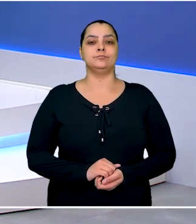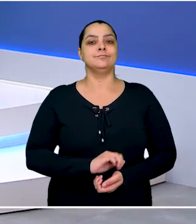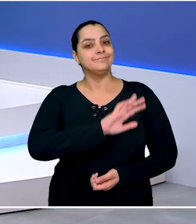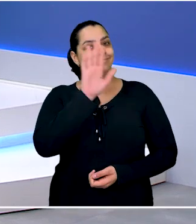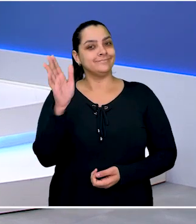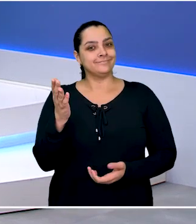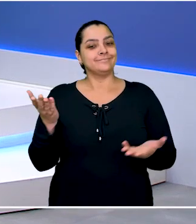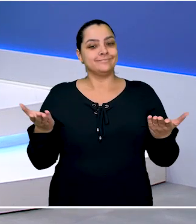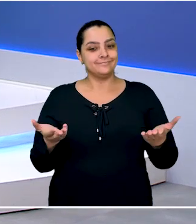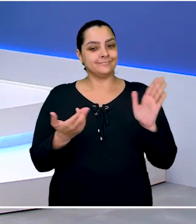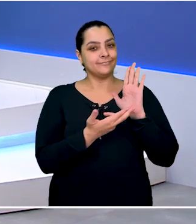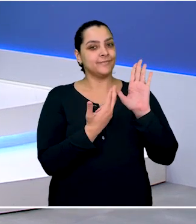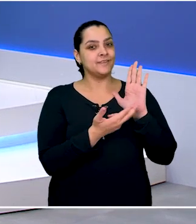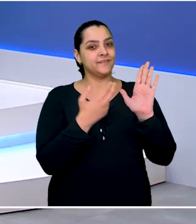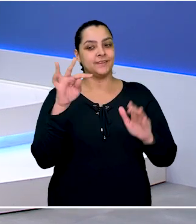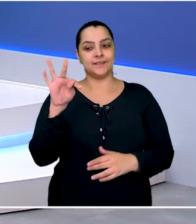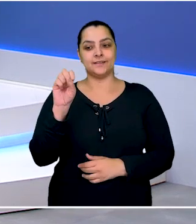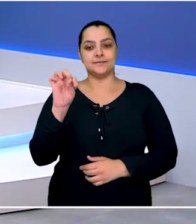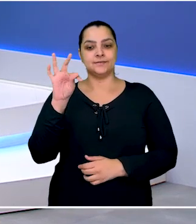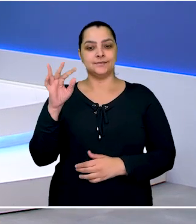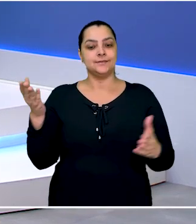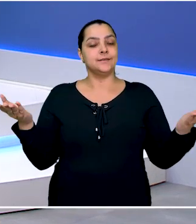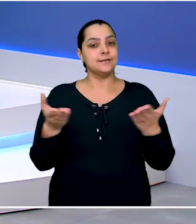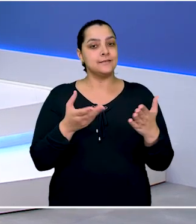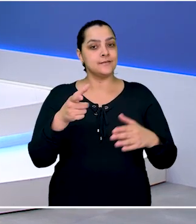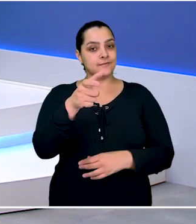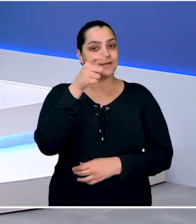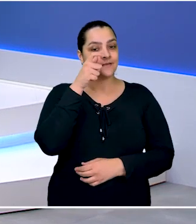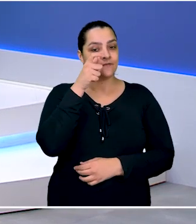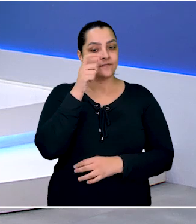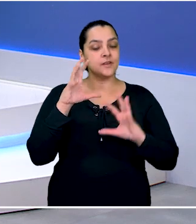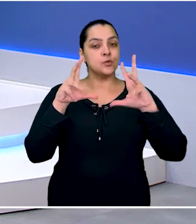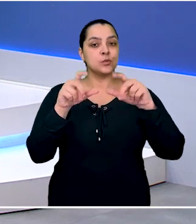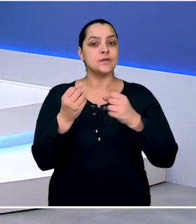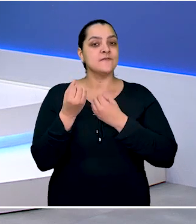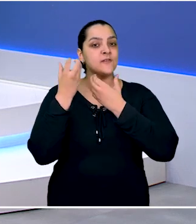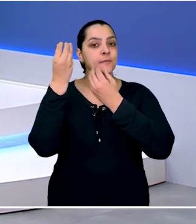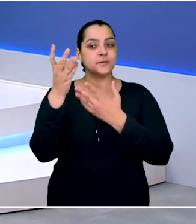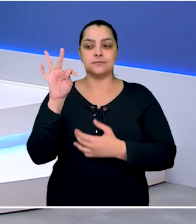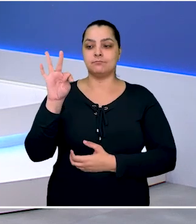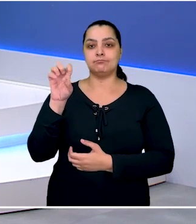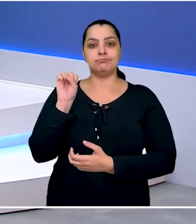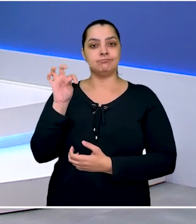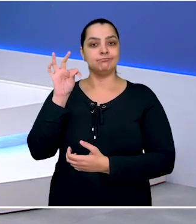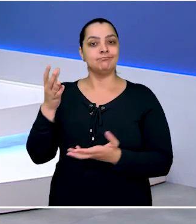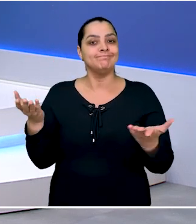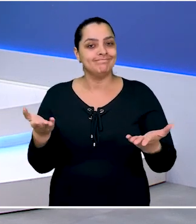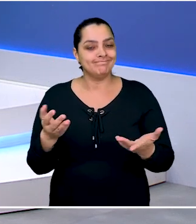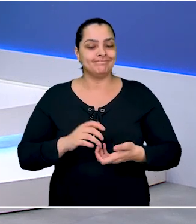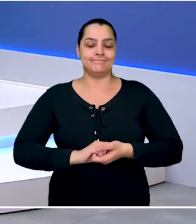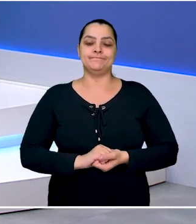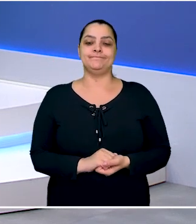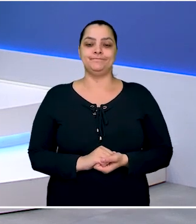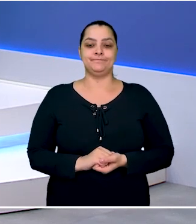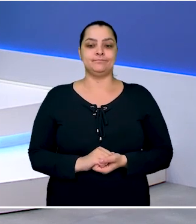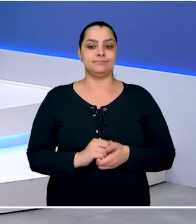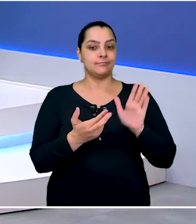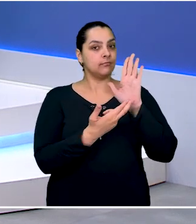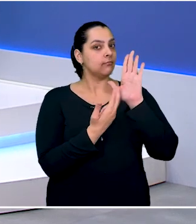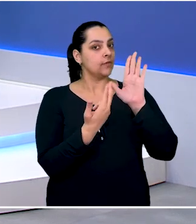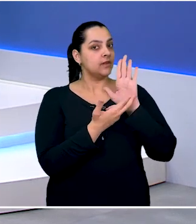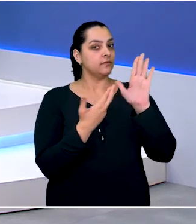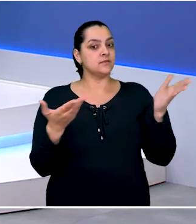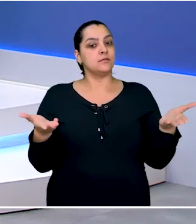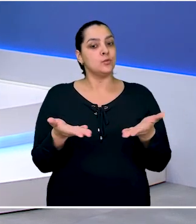Olá, está no ar o Revista TST. A partir de agora você acompanha tudo que é destaque no Tribunal Superior do Trabalho. E na sua